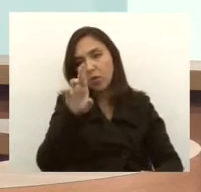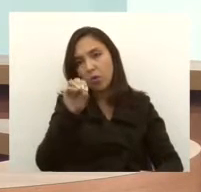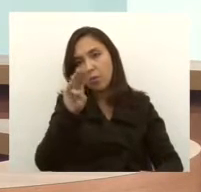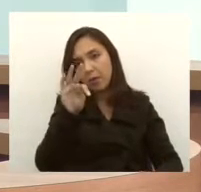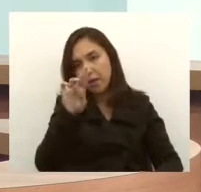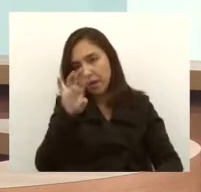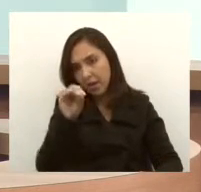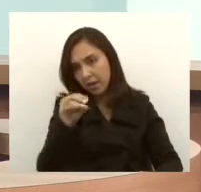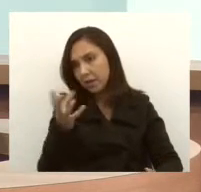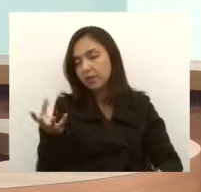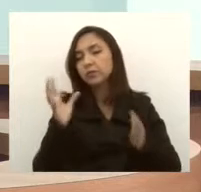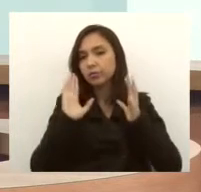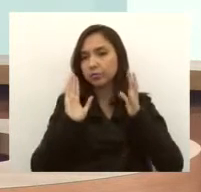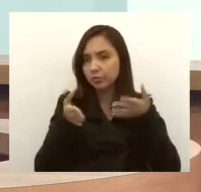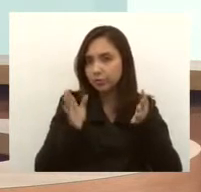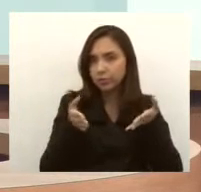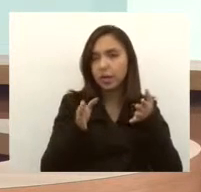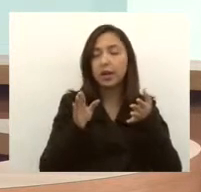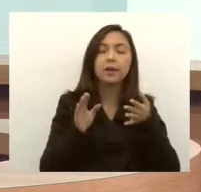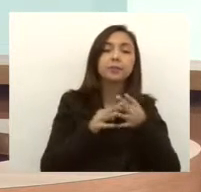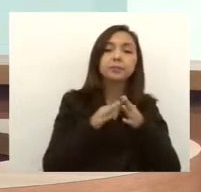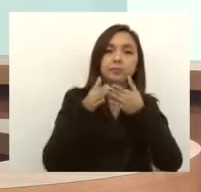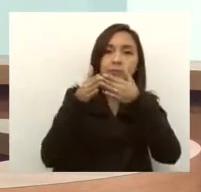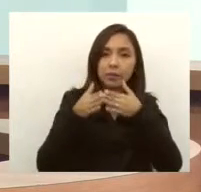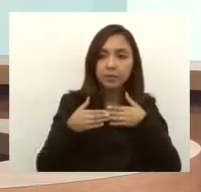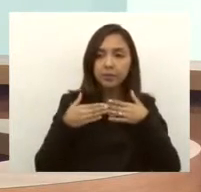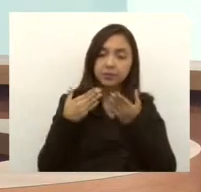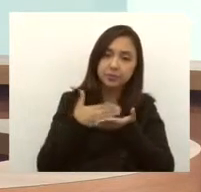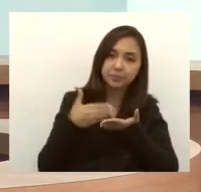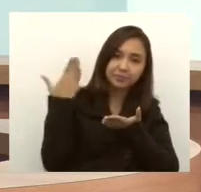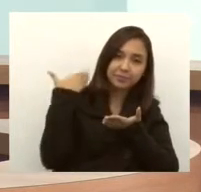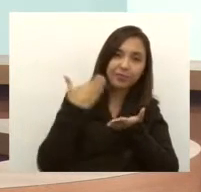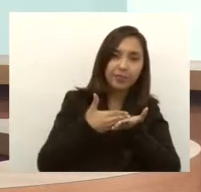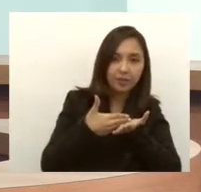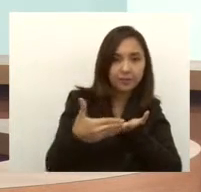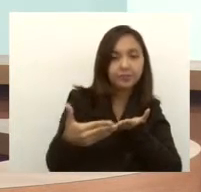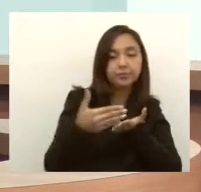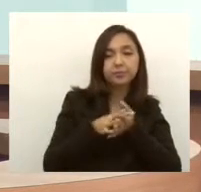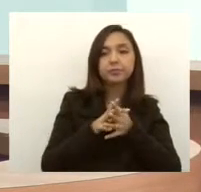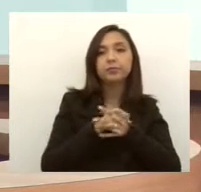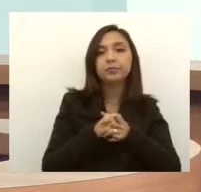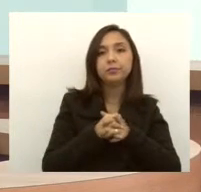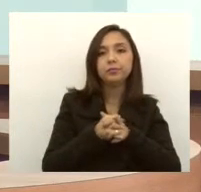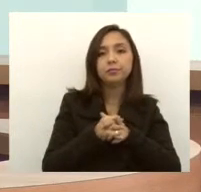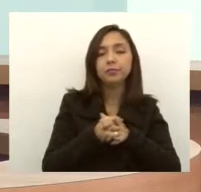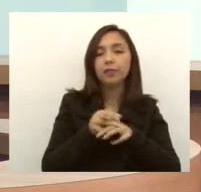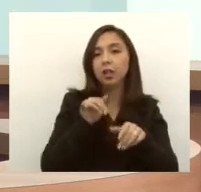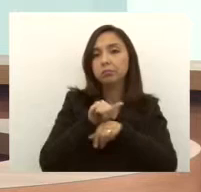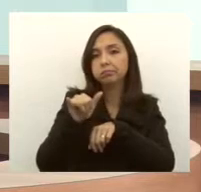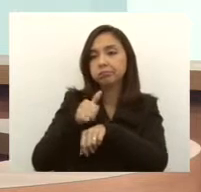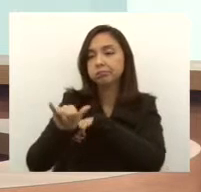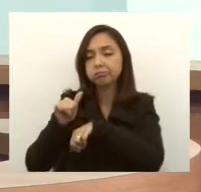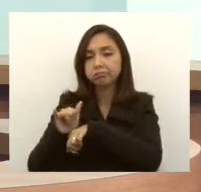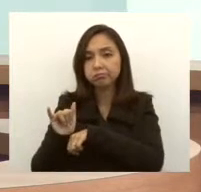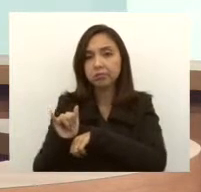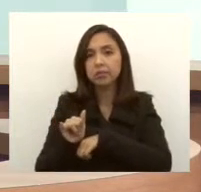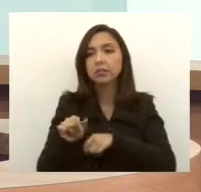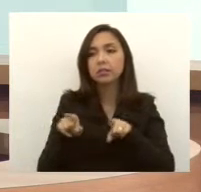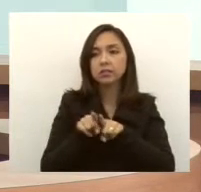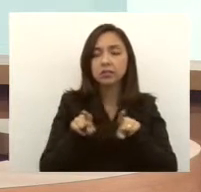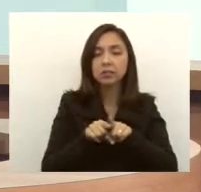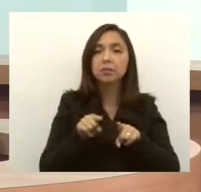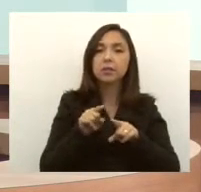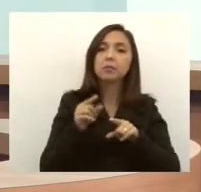inclusive o Sebastião Almeida, que já foi subintendente quando começou esse calote na Sabesp, também